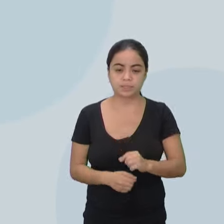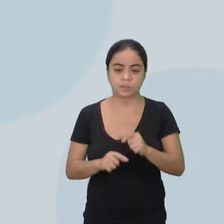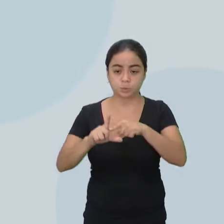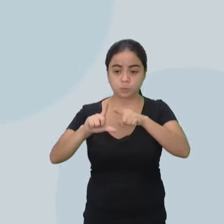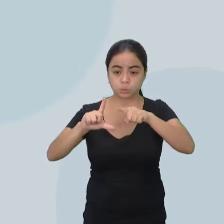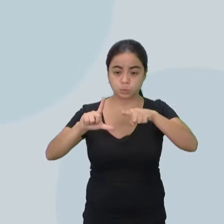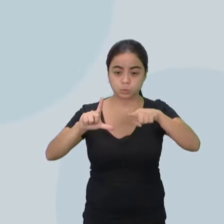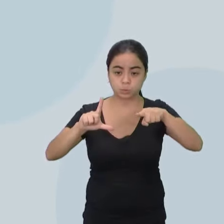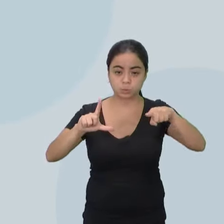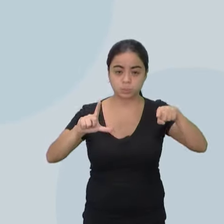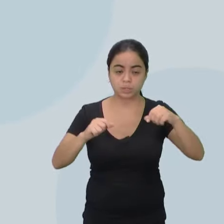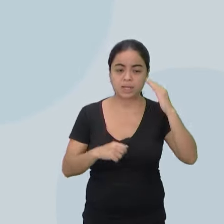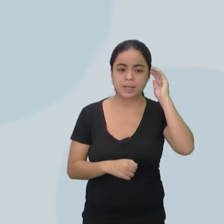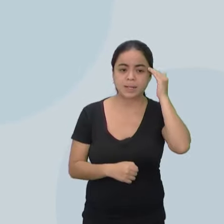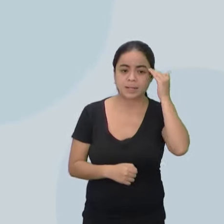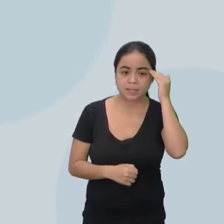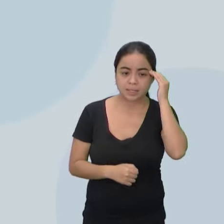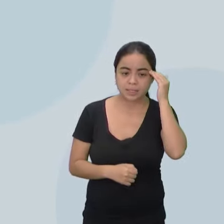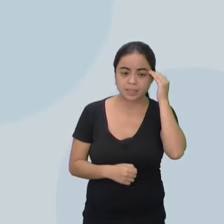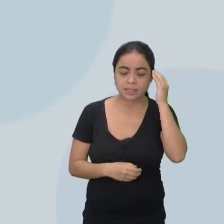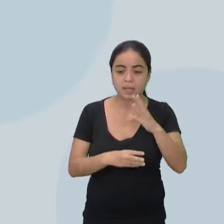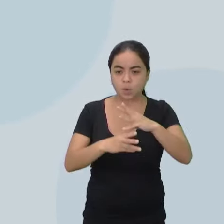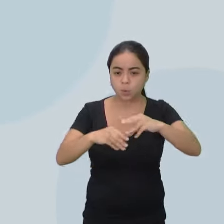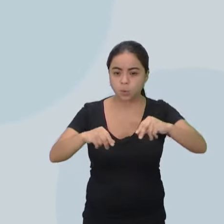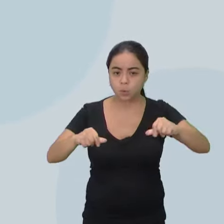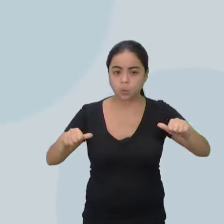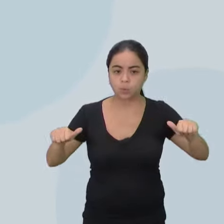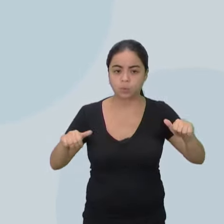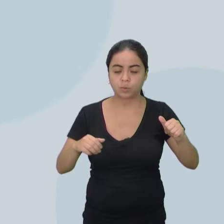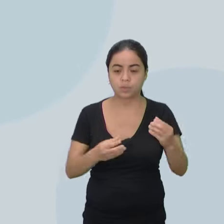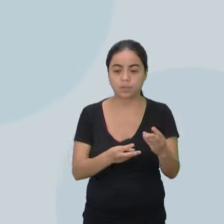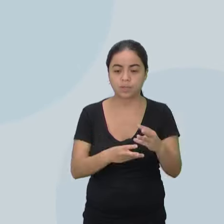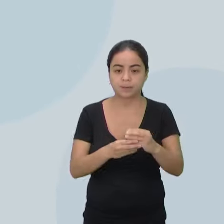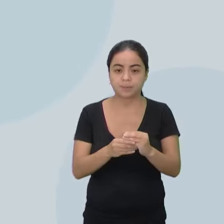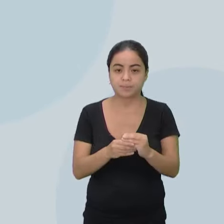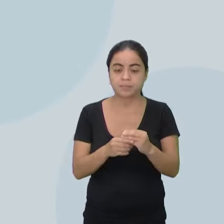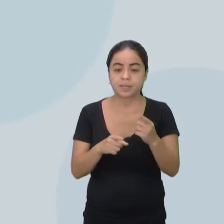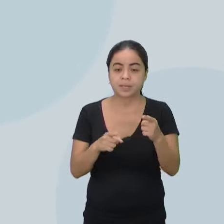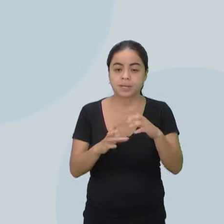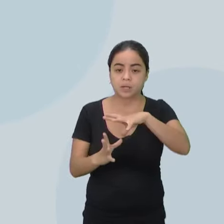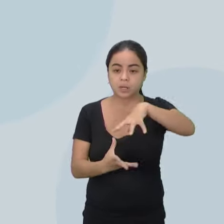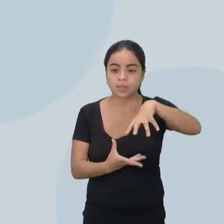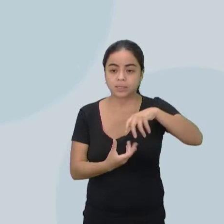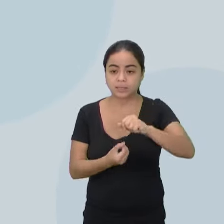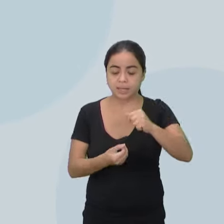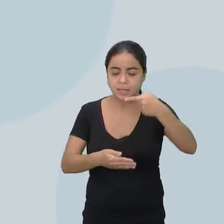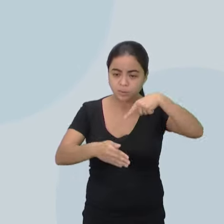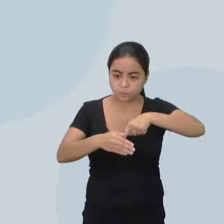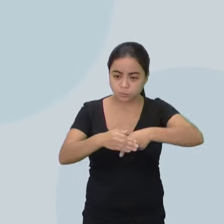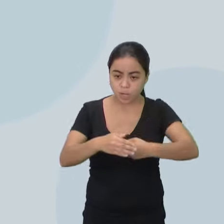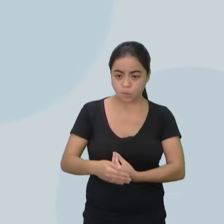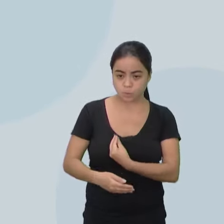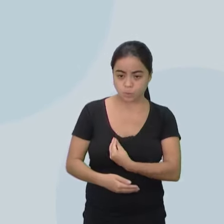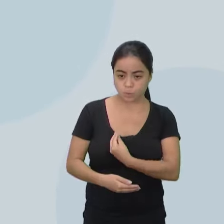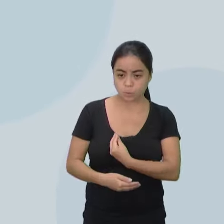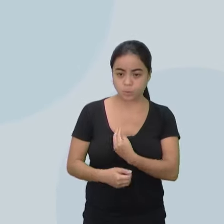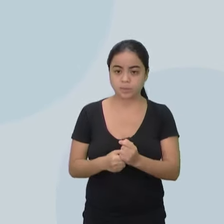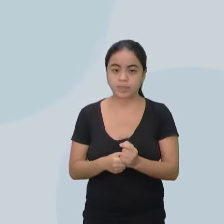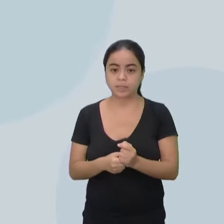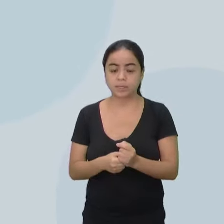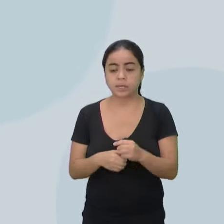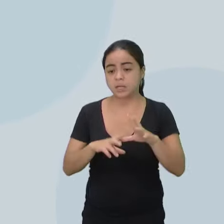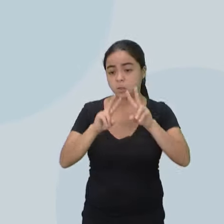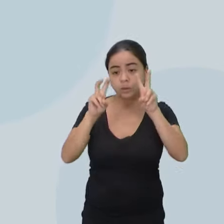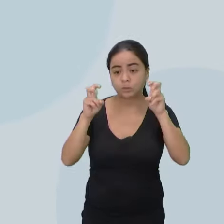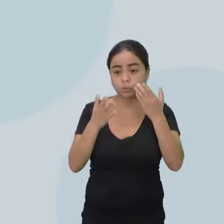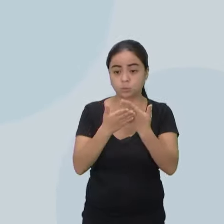a composição e estrutura da Terra, compreender o funcionamento do interior do planeta e o que ele tem a ver com a nossa aula,